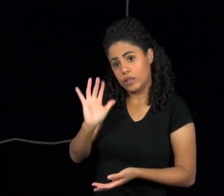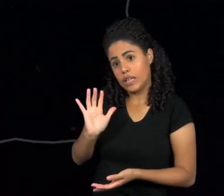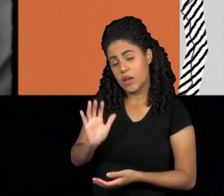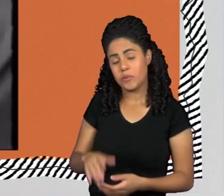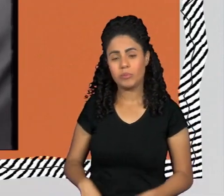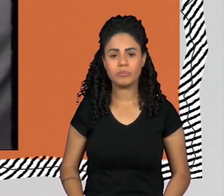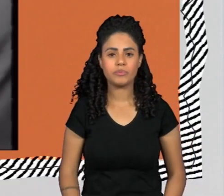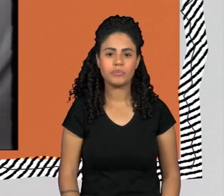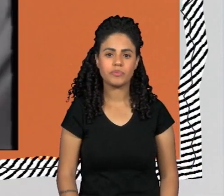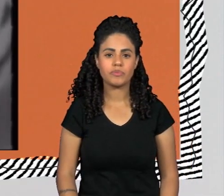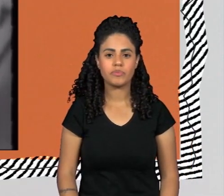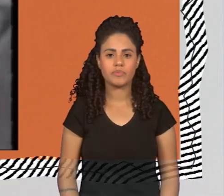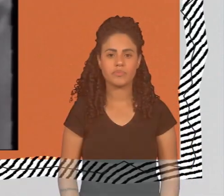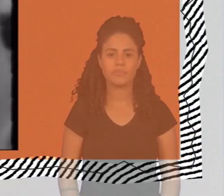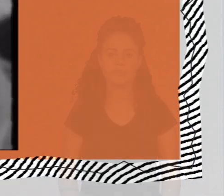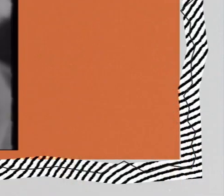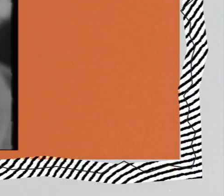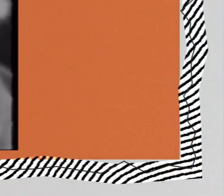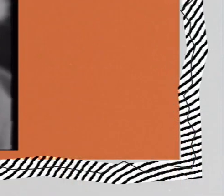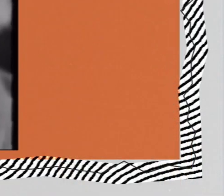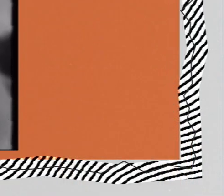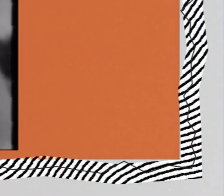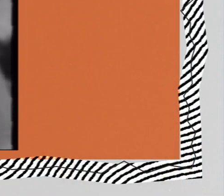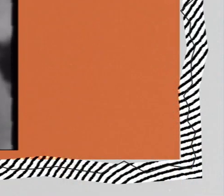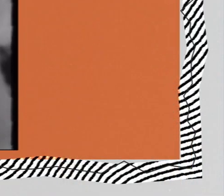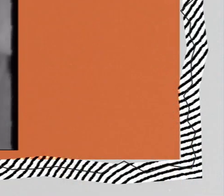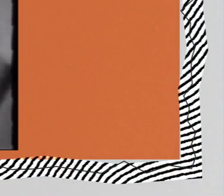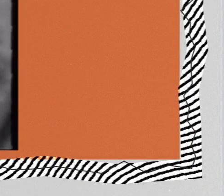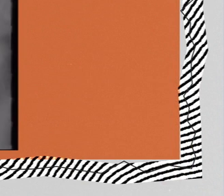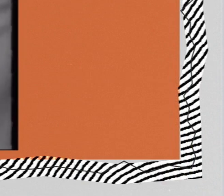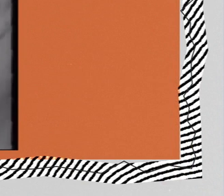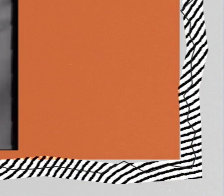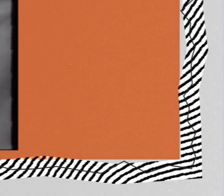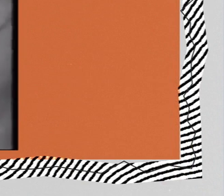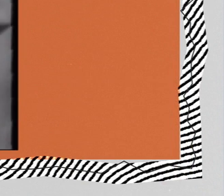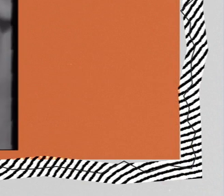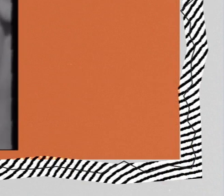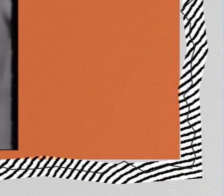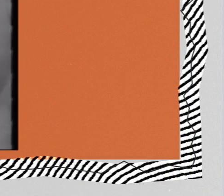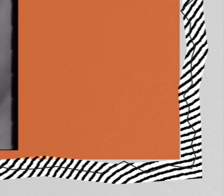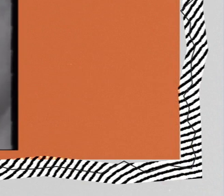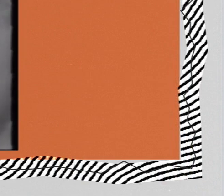né? Você já foi à Bahia, nega? Não?